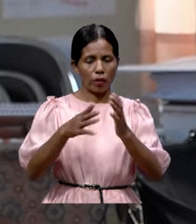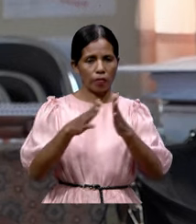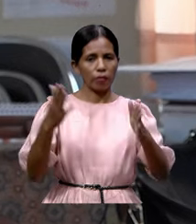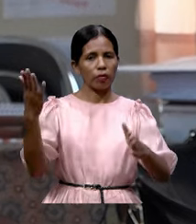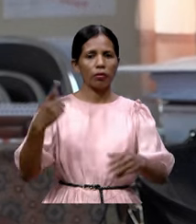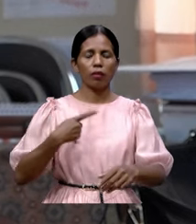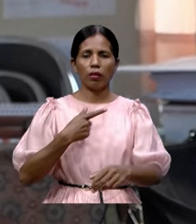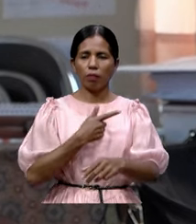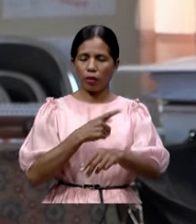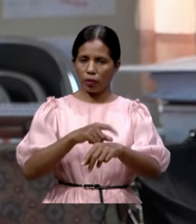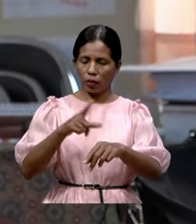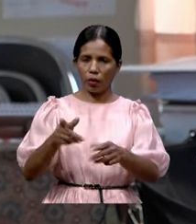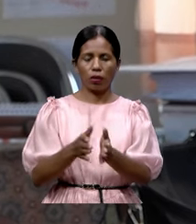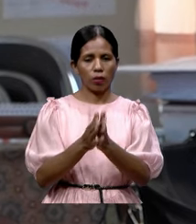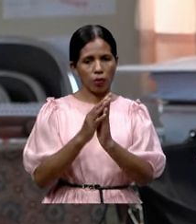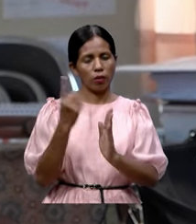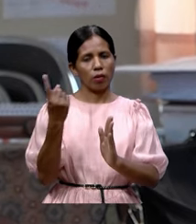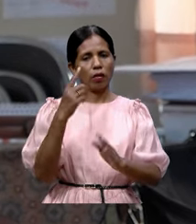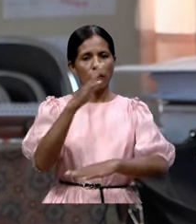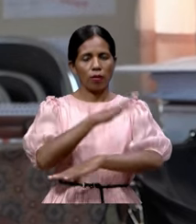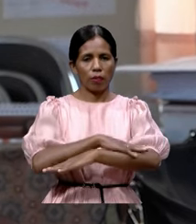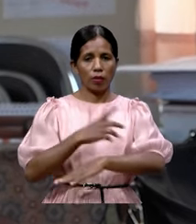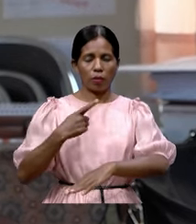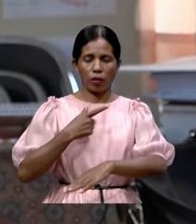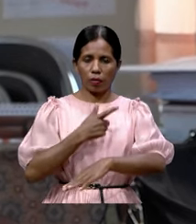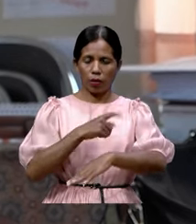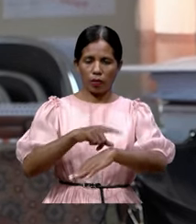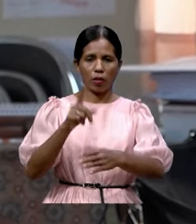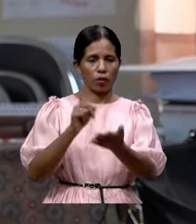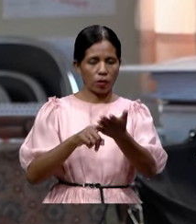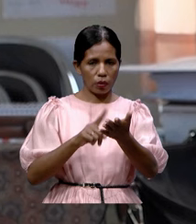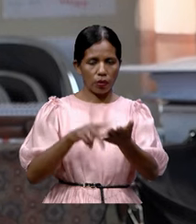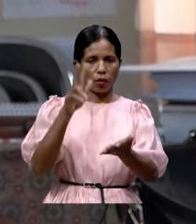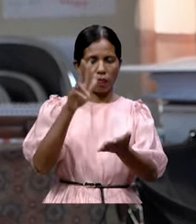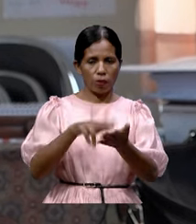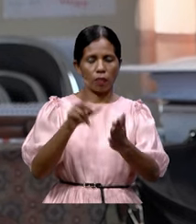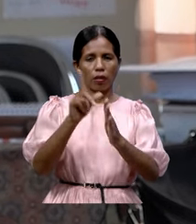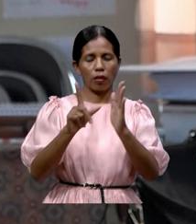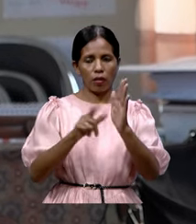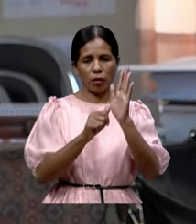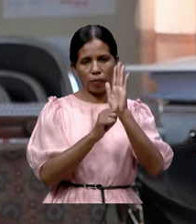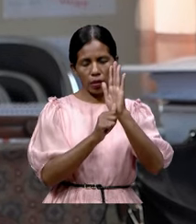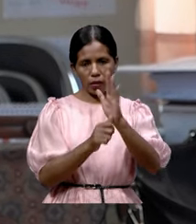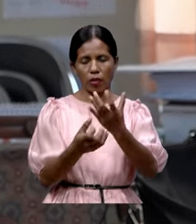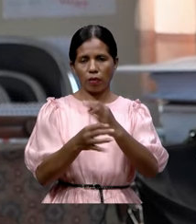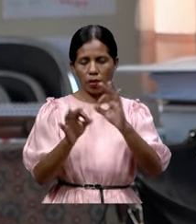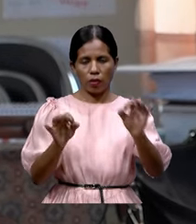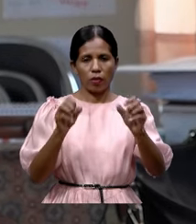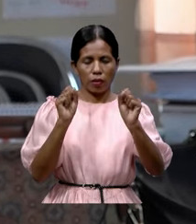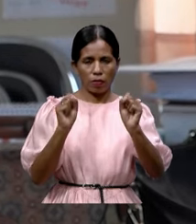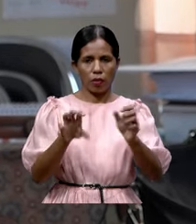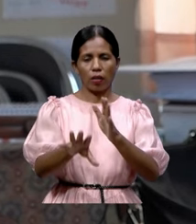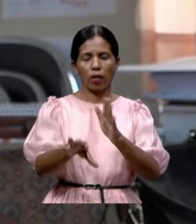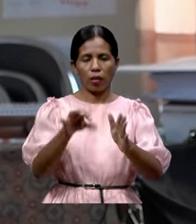Parlamento Nacional exige na fatimba Mesa Parlamento Nacional a tu discute e não aprova a resolução que apresenta a ONA, pode bela